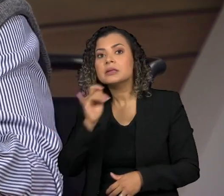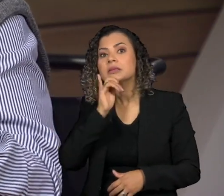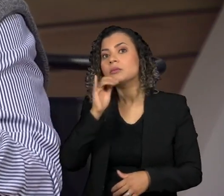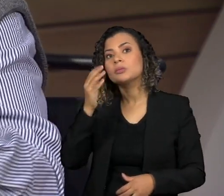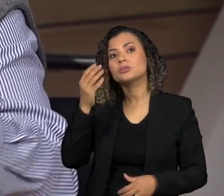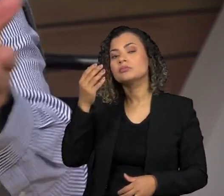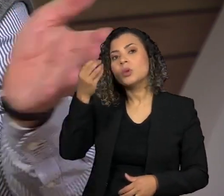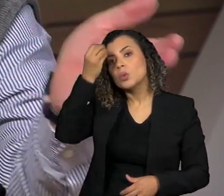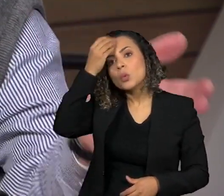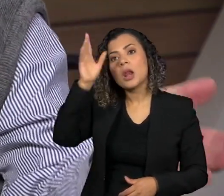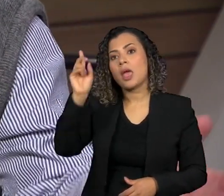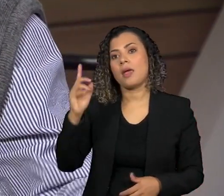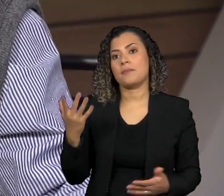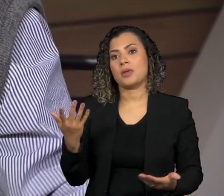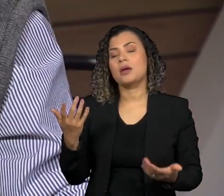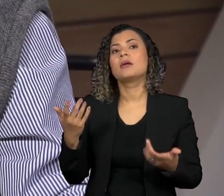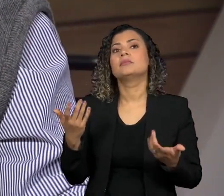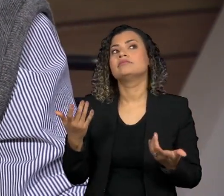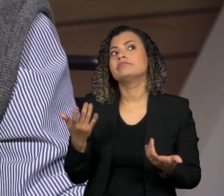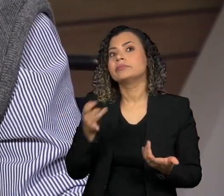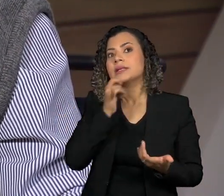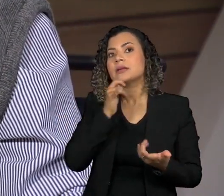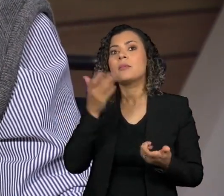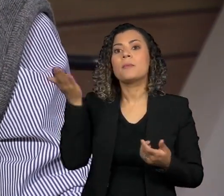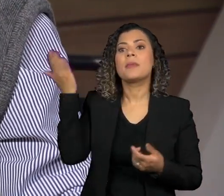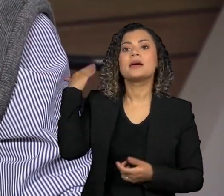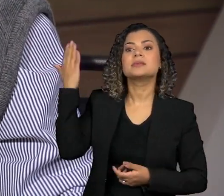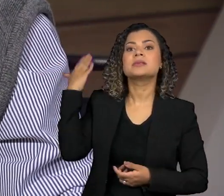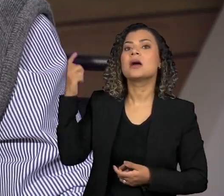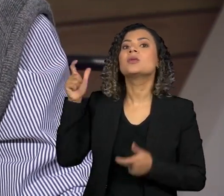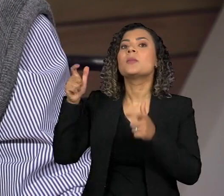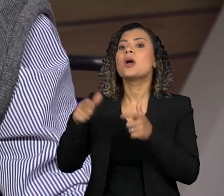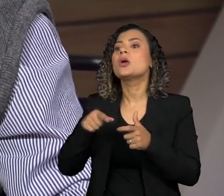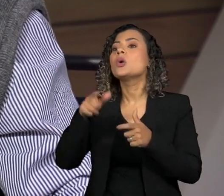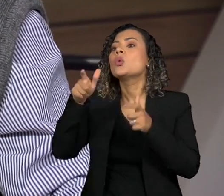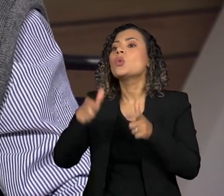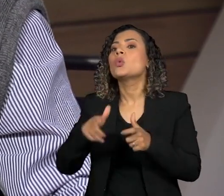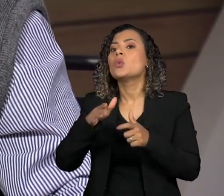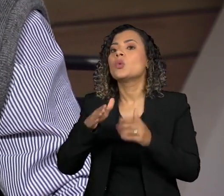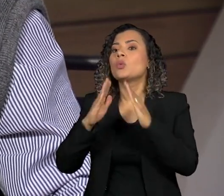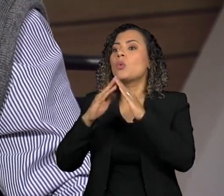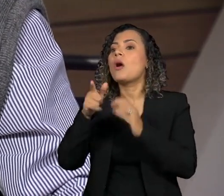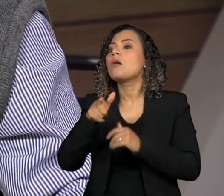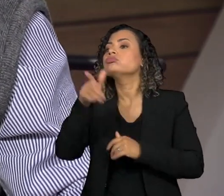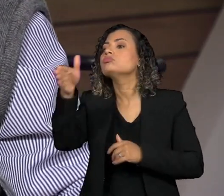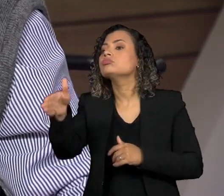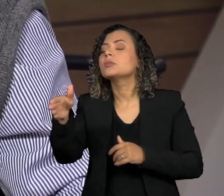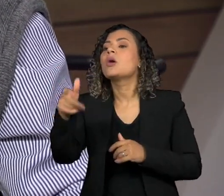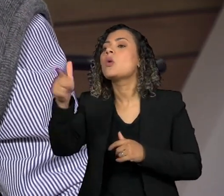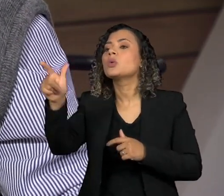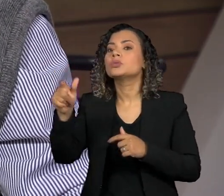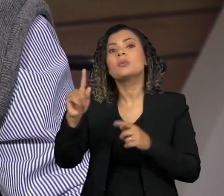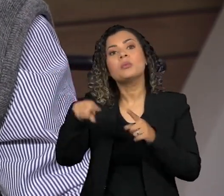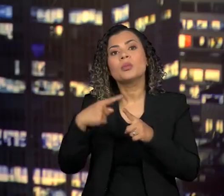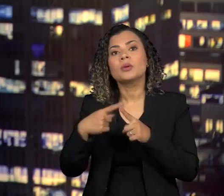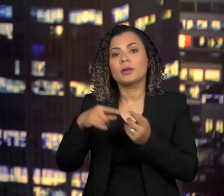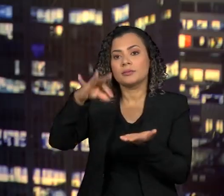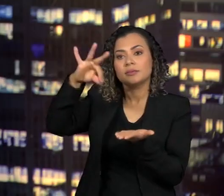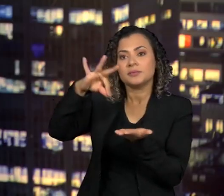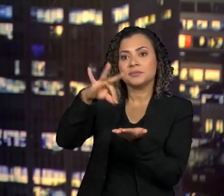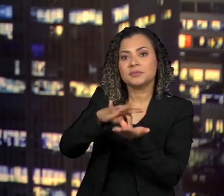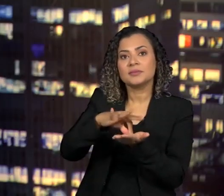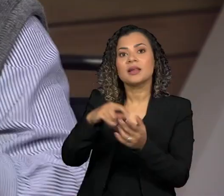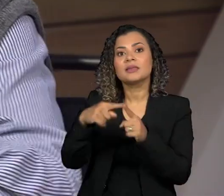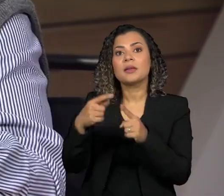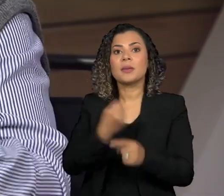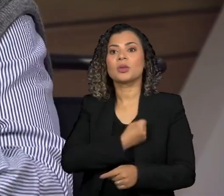dos caminhos que você fazia para ir em tal lugar. Mesmo motoristas de táxi usam um aplicativo. Nem número de telefone